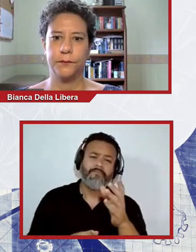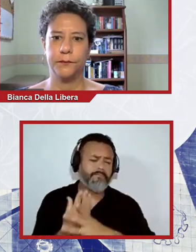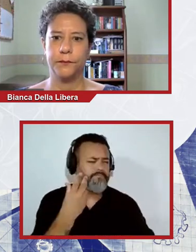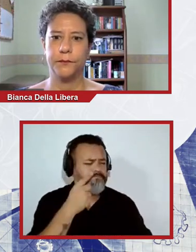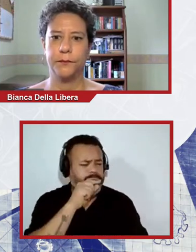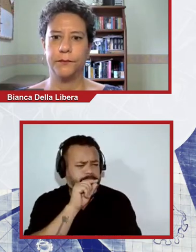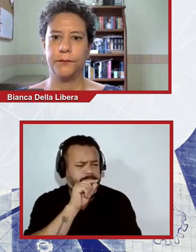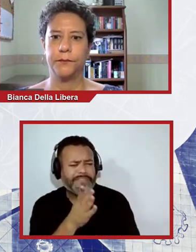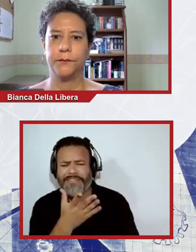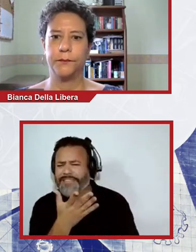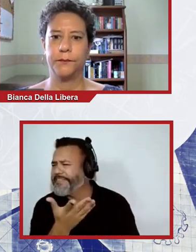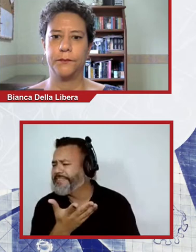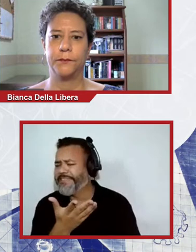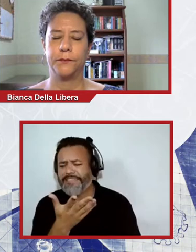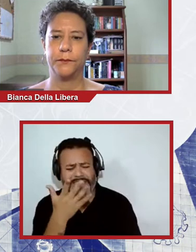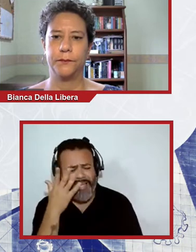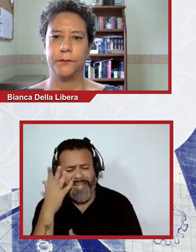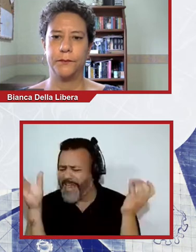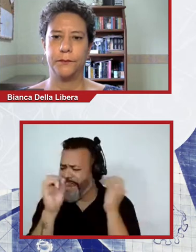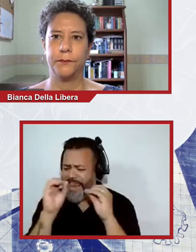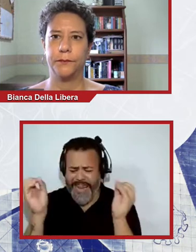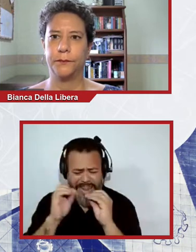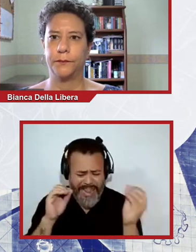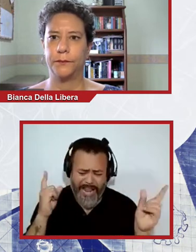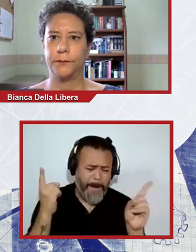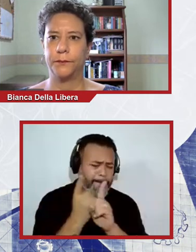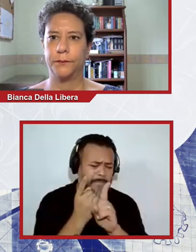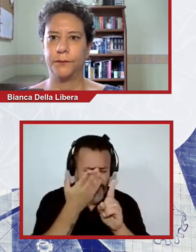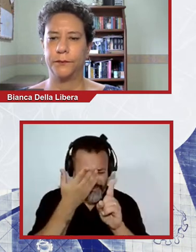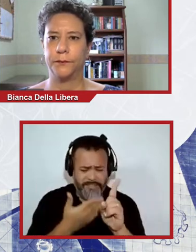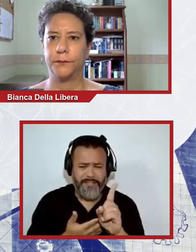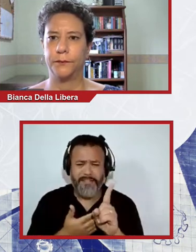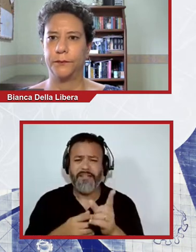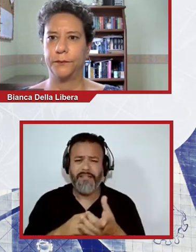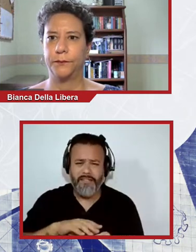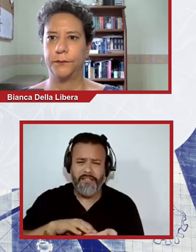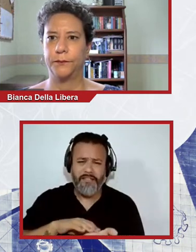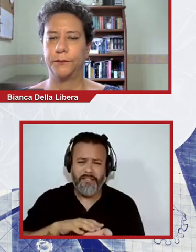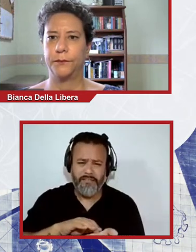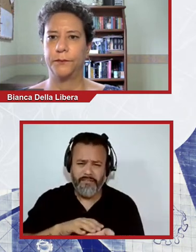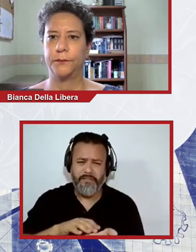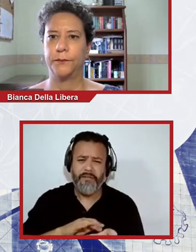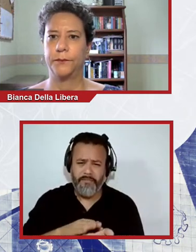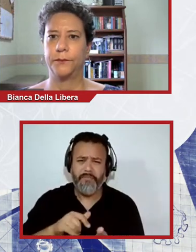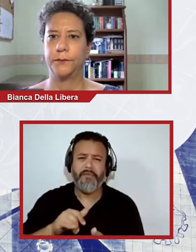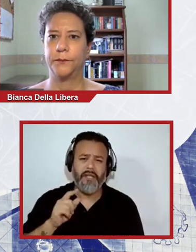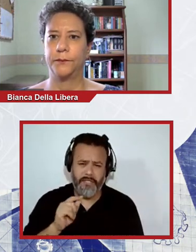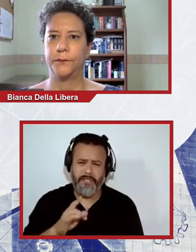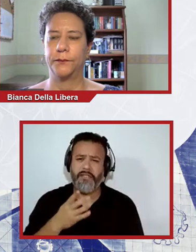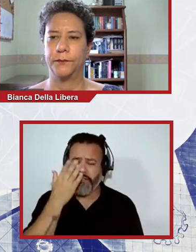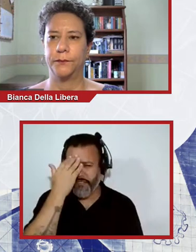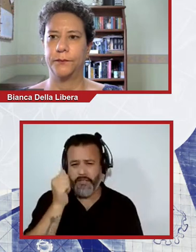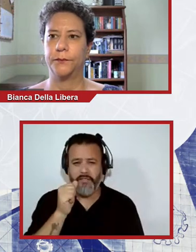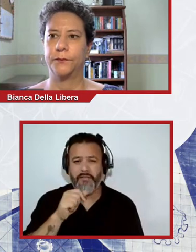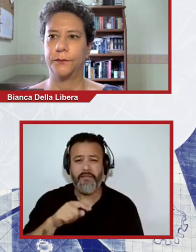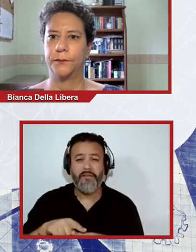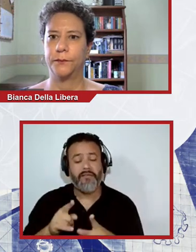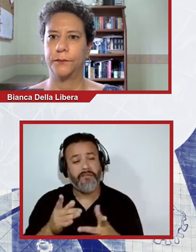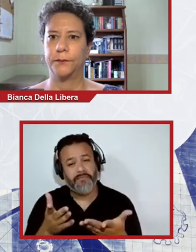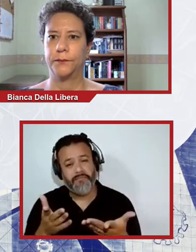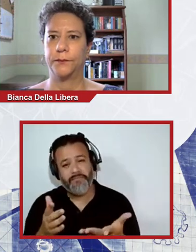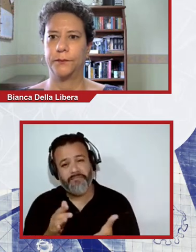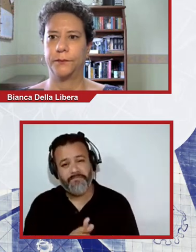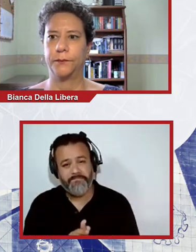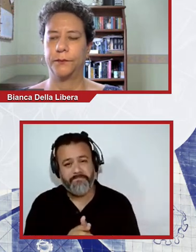tinha nada para atender esse aluno. Ele sabia bem Braille, já tinha feito Braille, e ele utilizava gravador portátil.